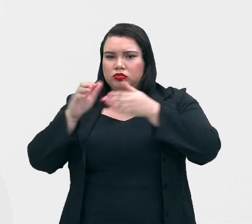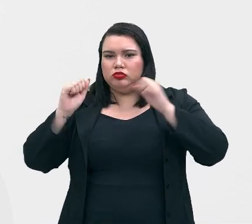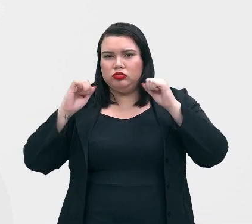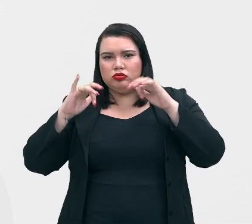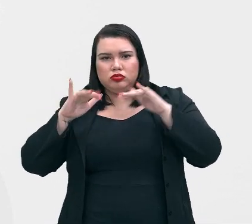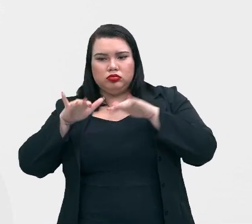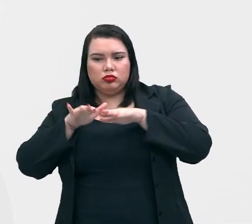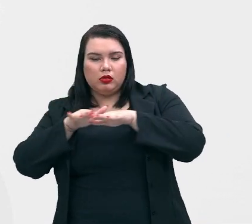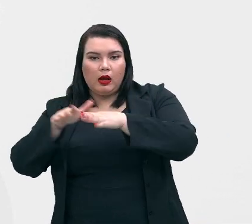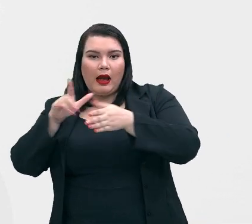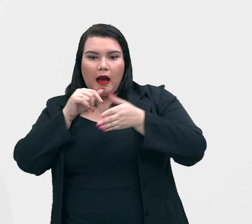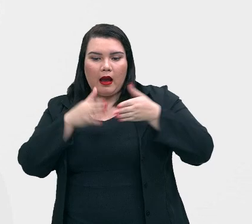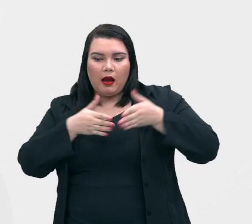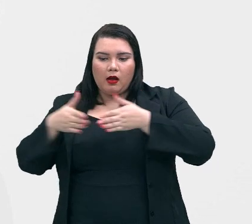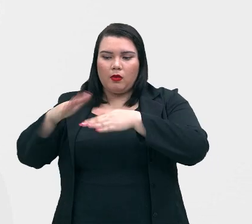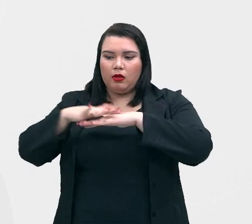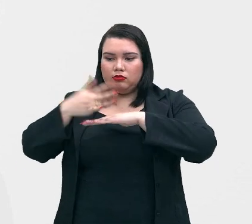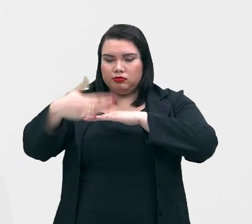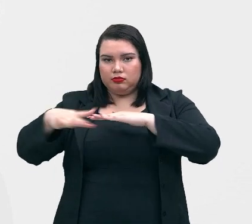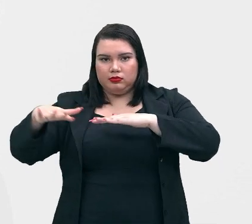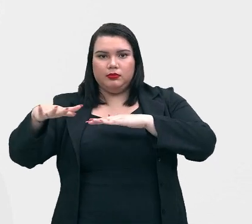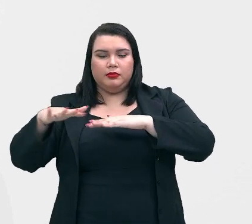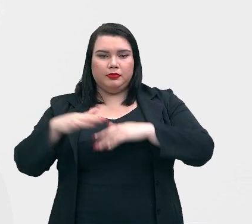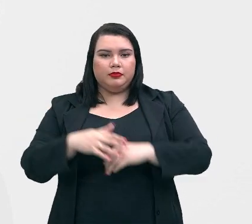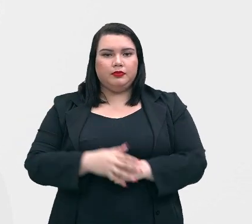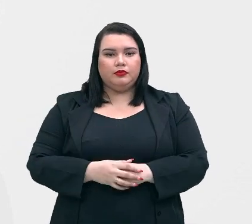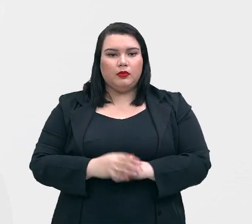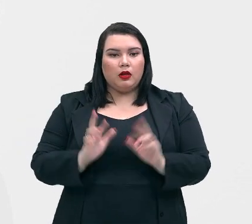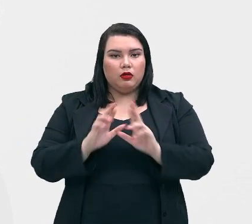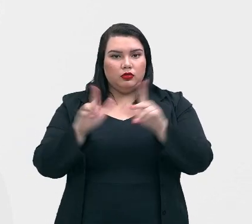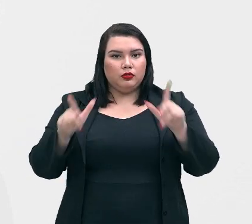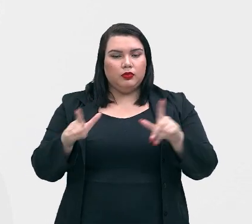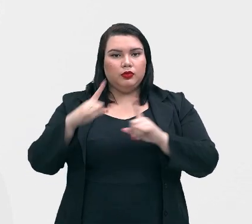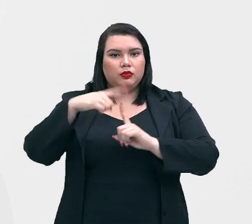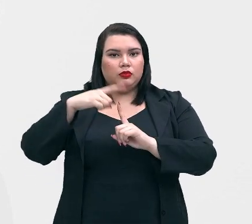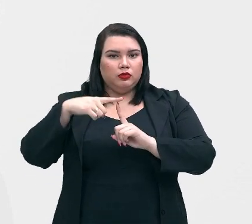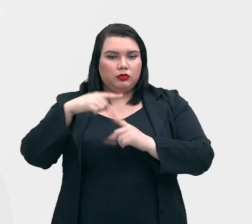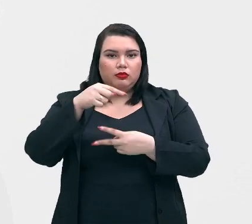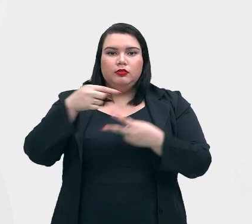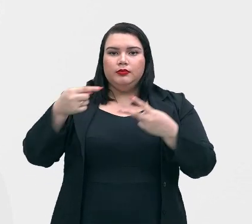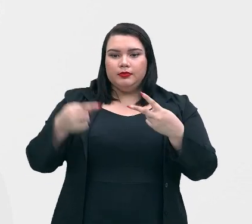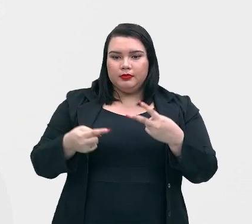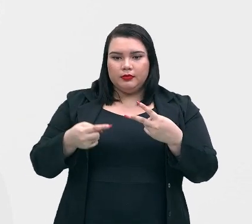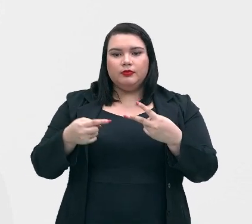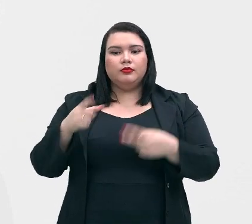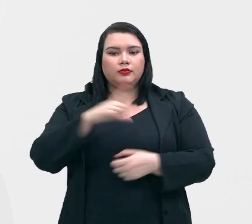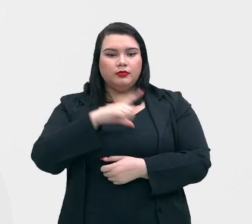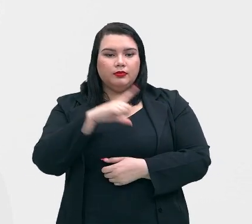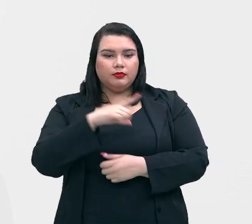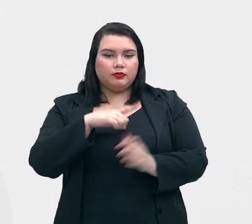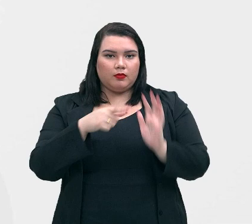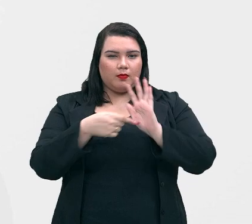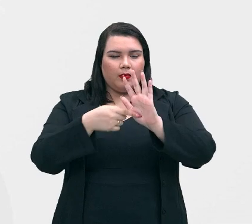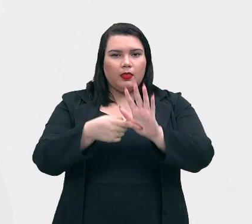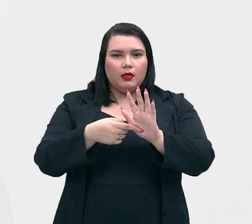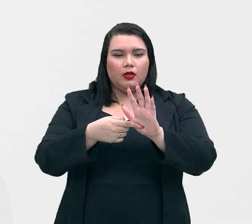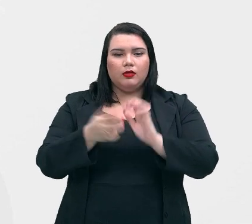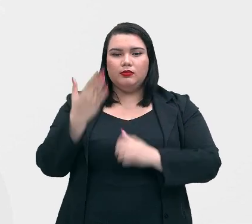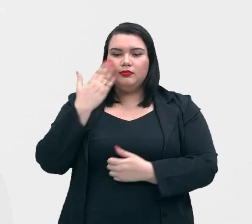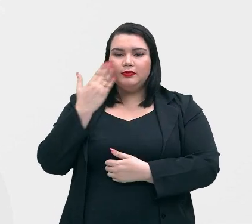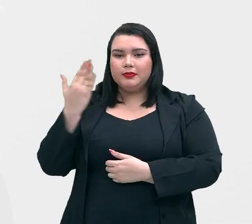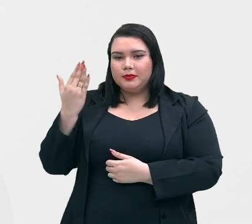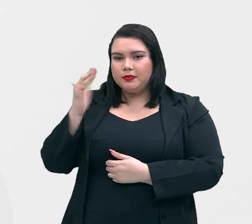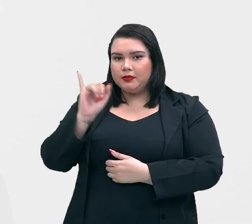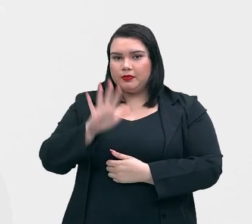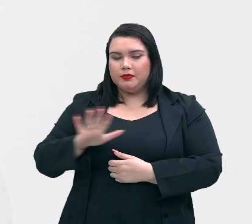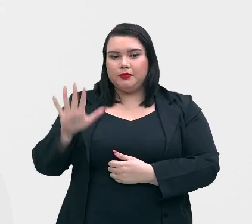aí até desaguar no mar, tá? Diferente do endorreico, que ele acaba ali ficando, né,